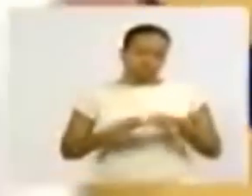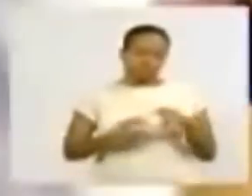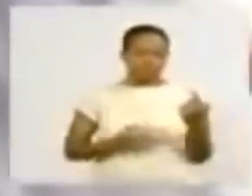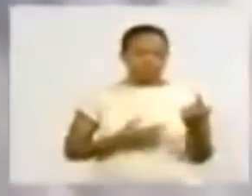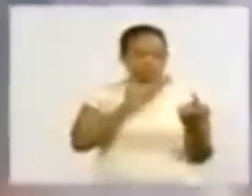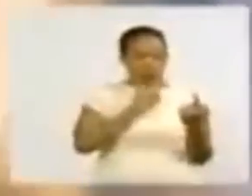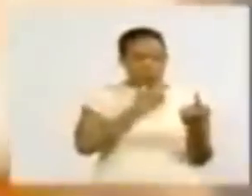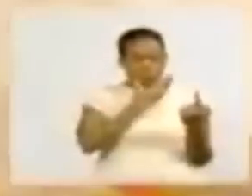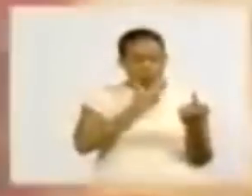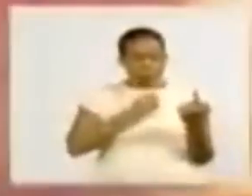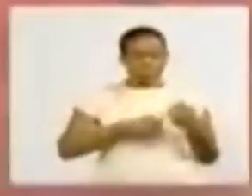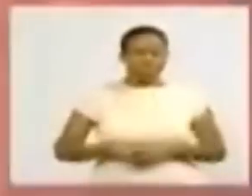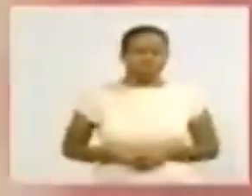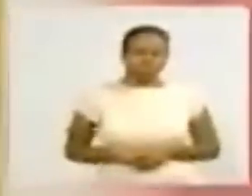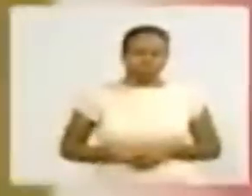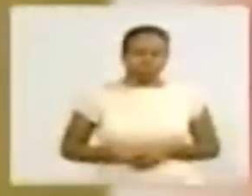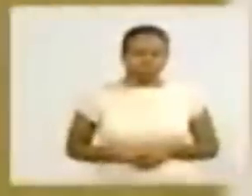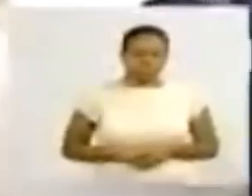Através de um homem controverso,